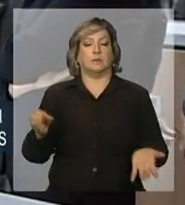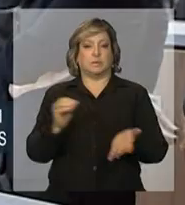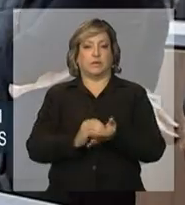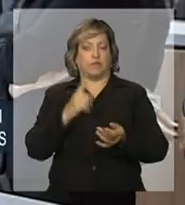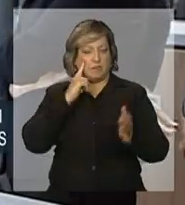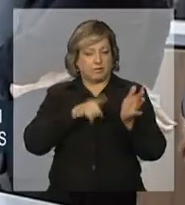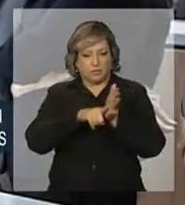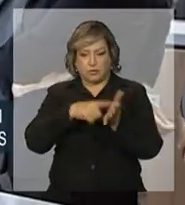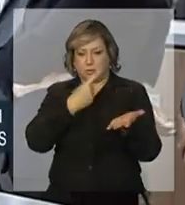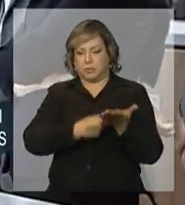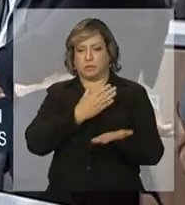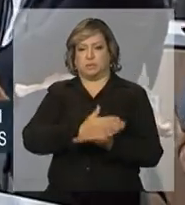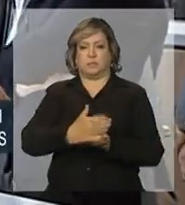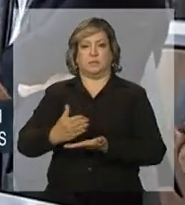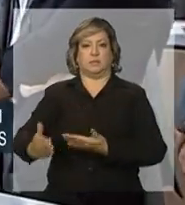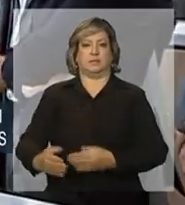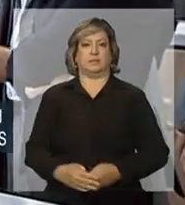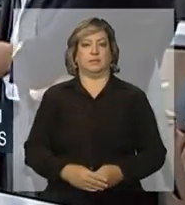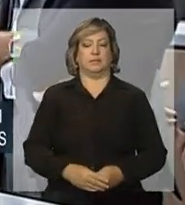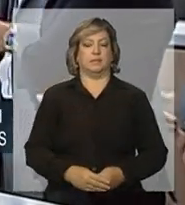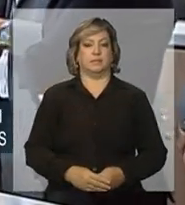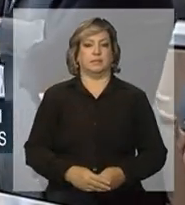cumprida.